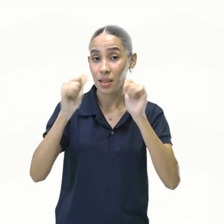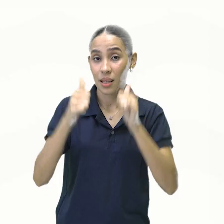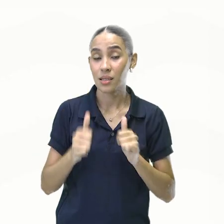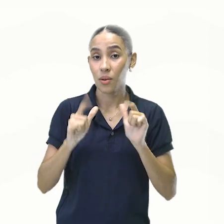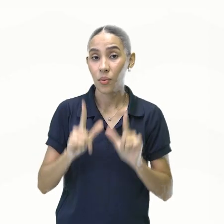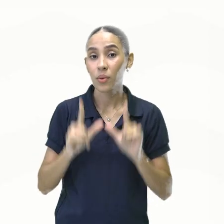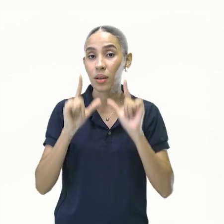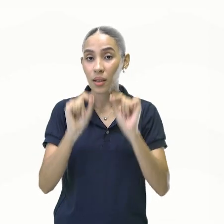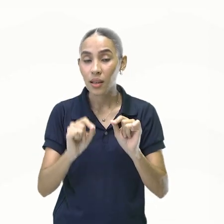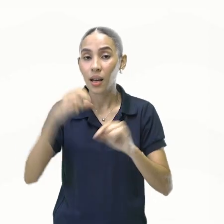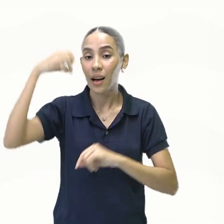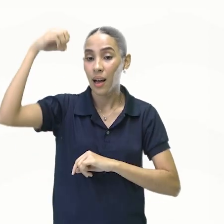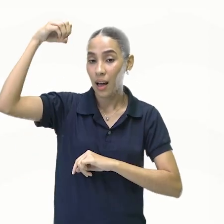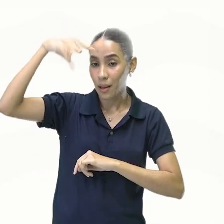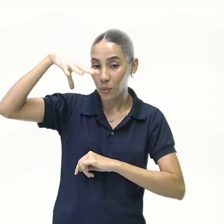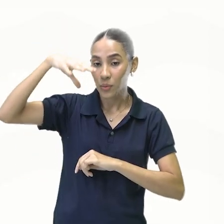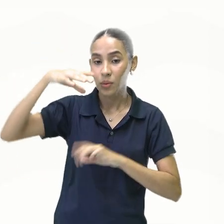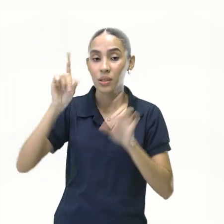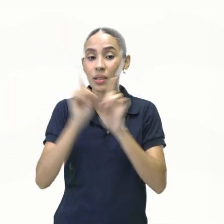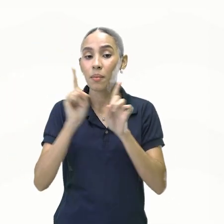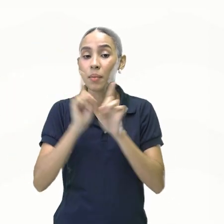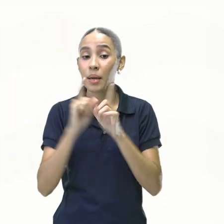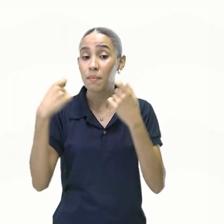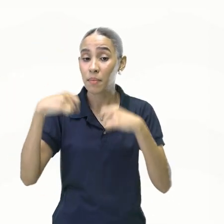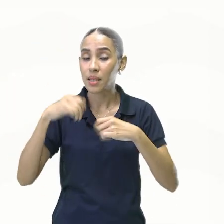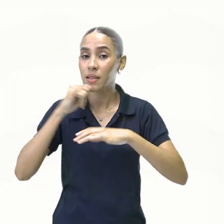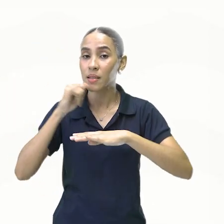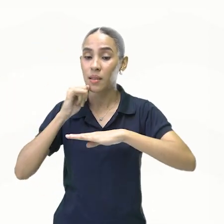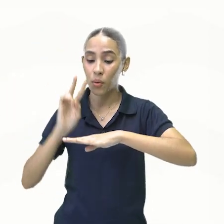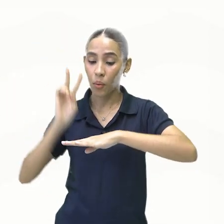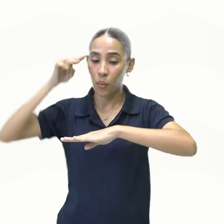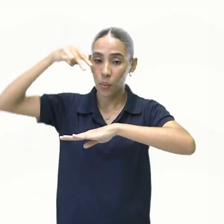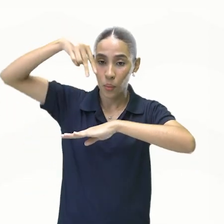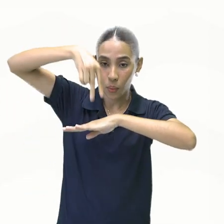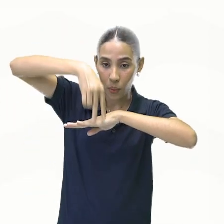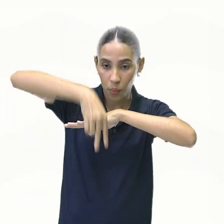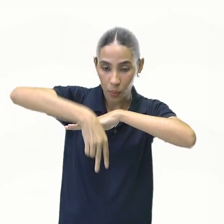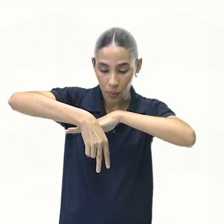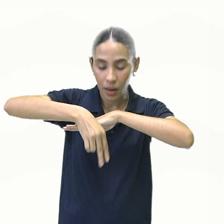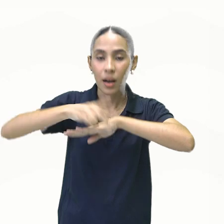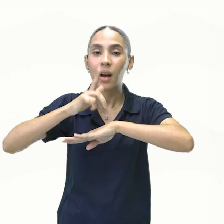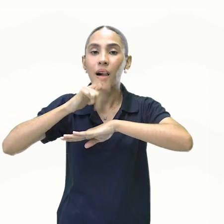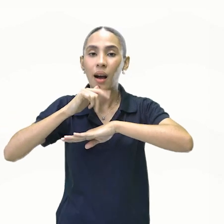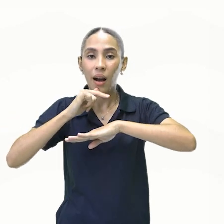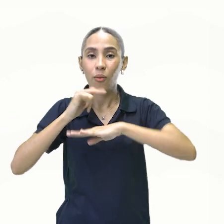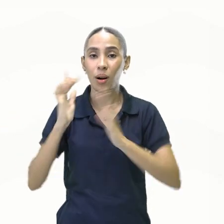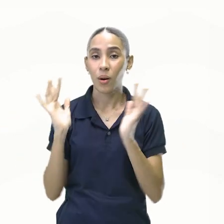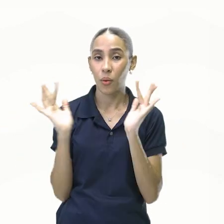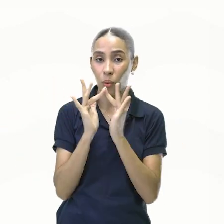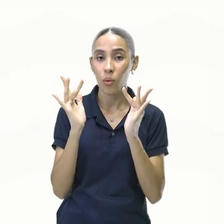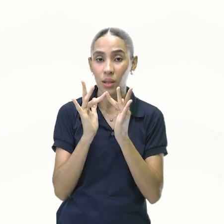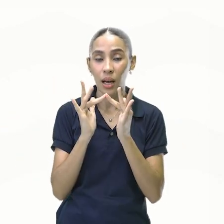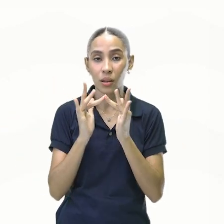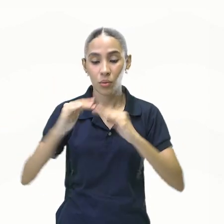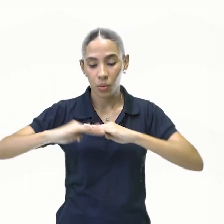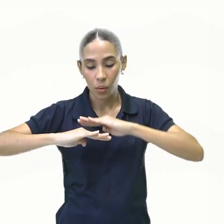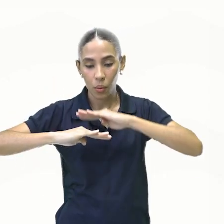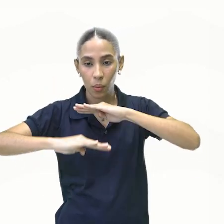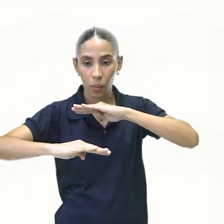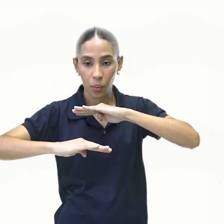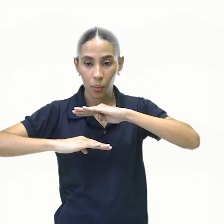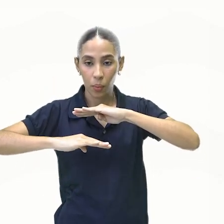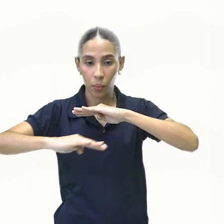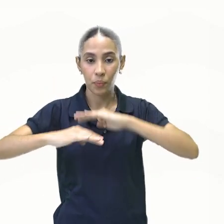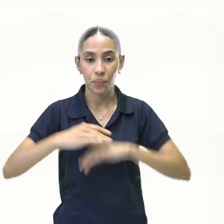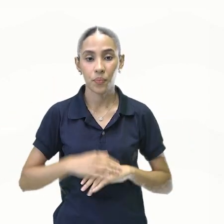levar em conta que a luz precisa atravessar a água até chegar ao